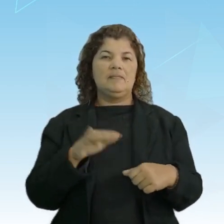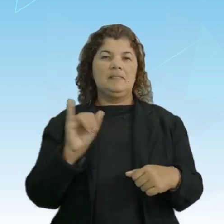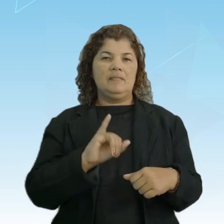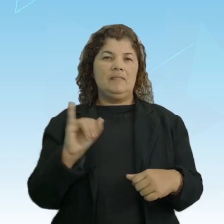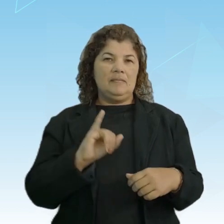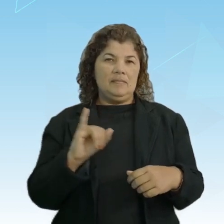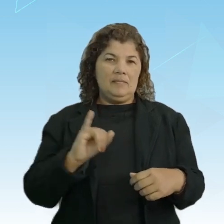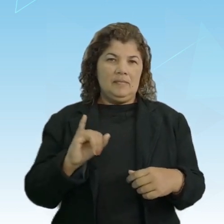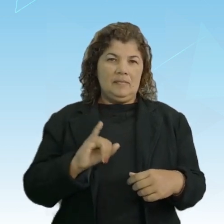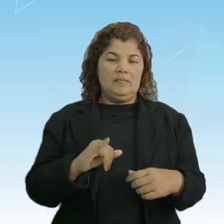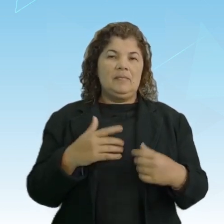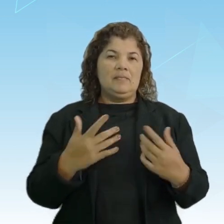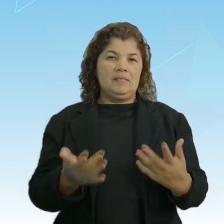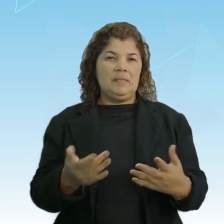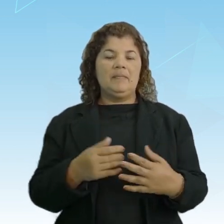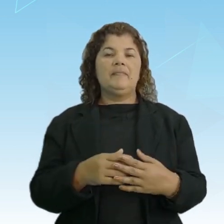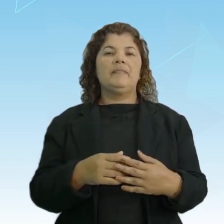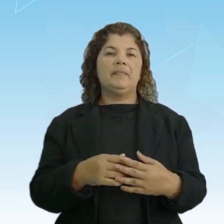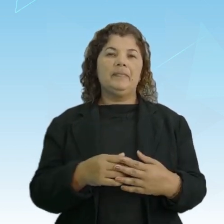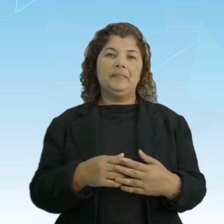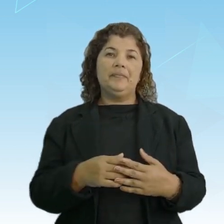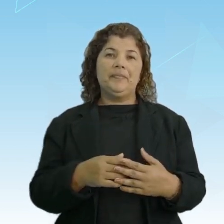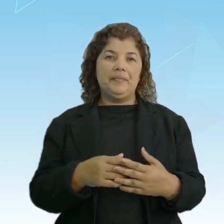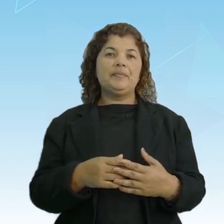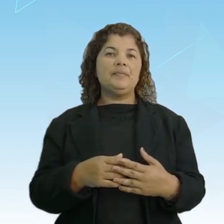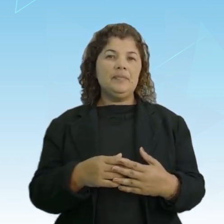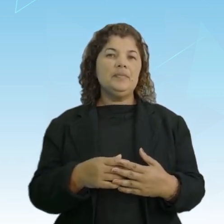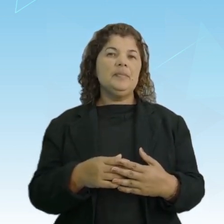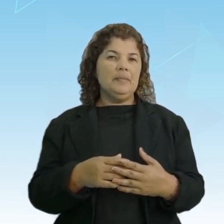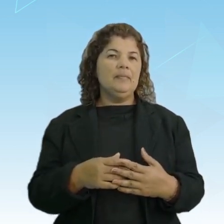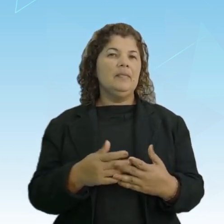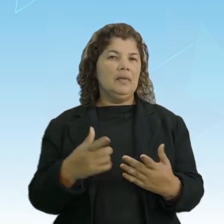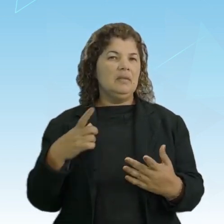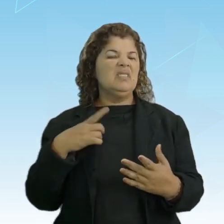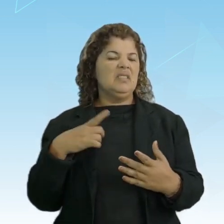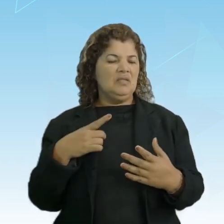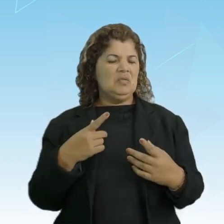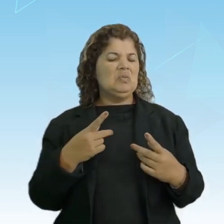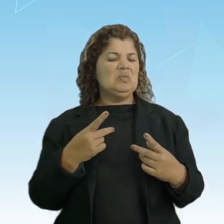né? Então, isso aí, na realidade, houve uma corrida imensa, né?